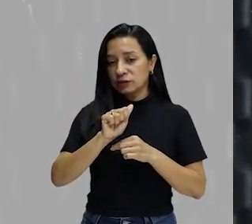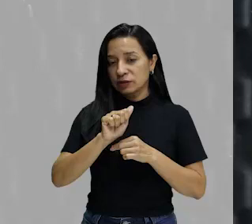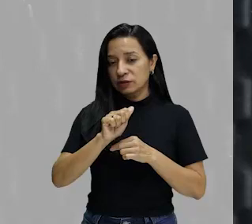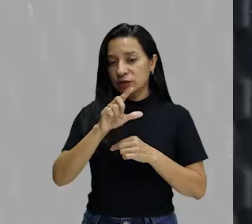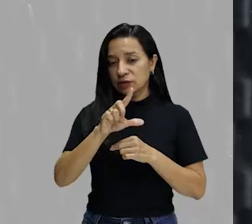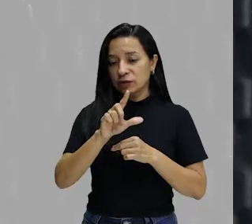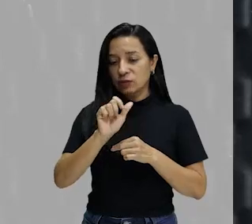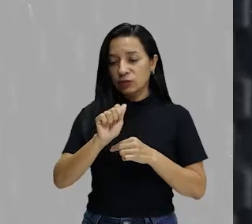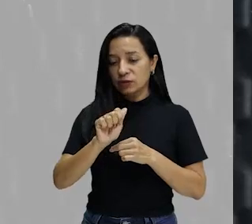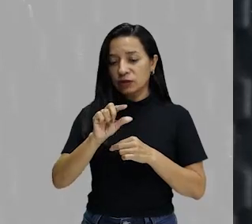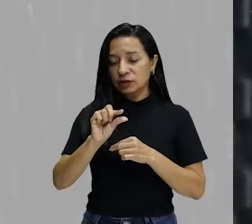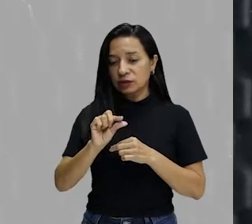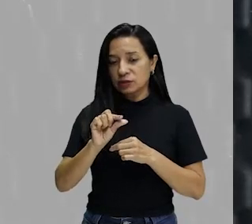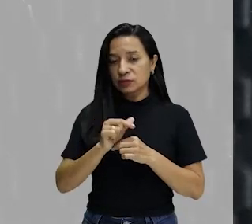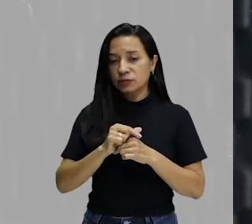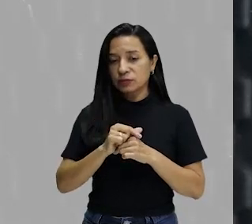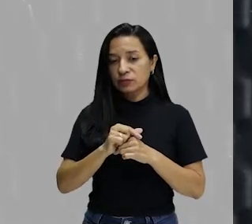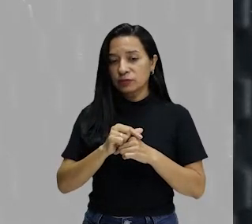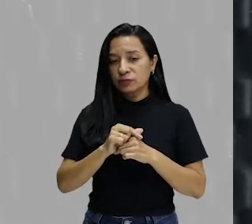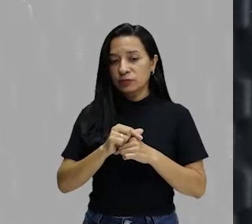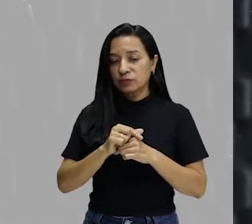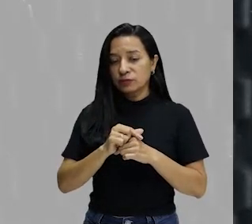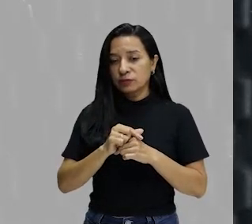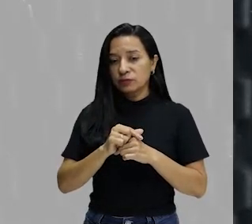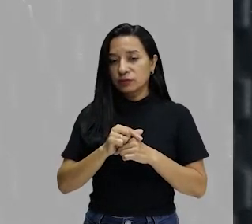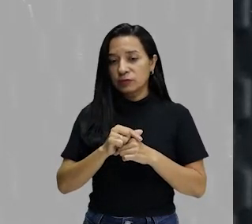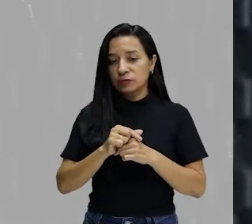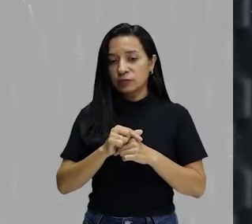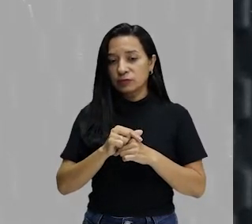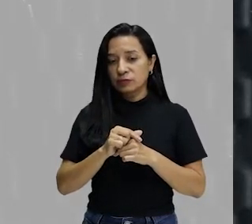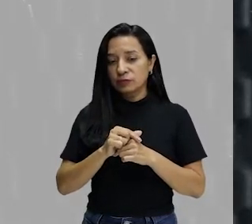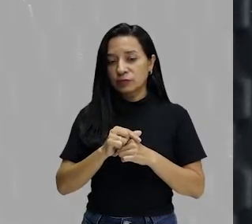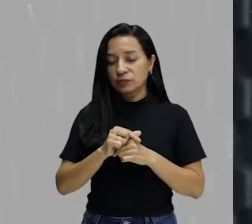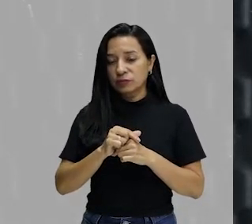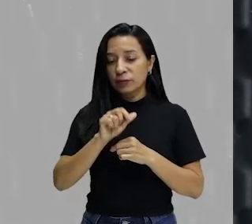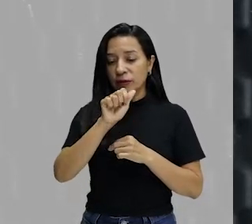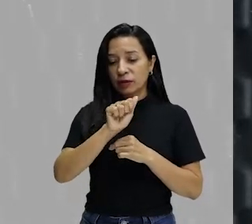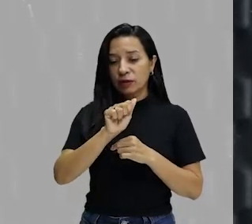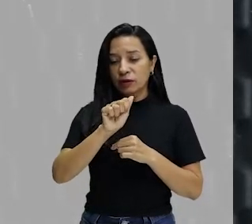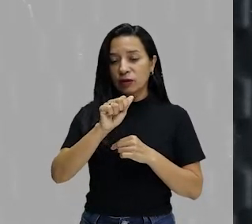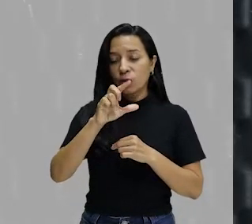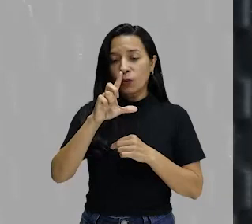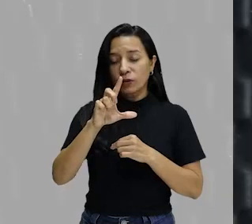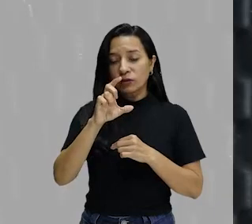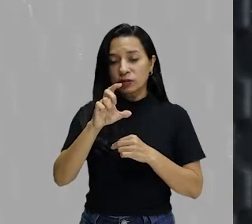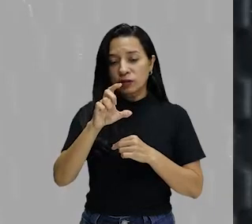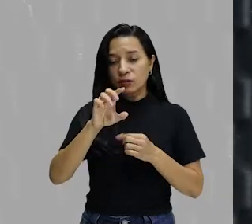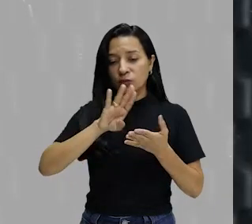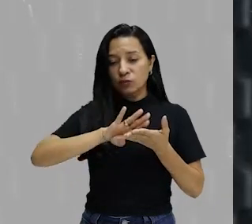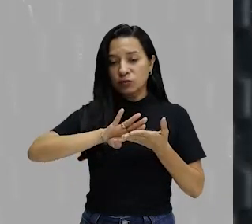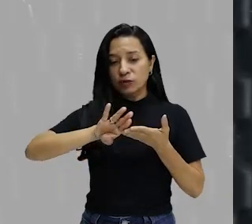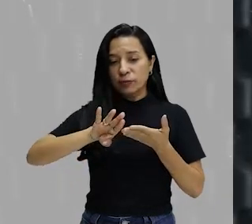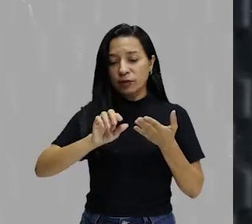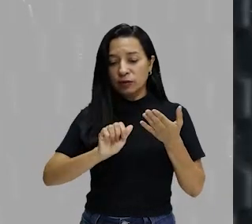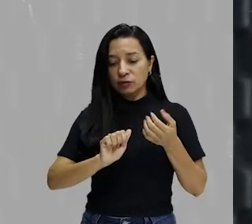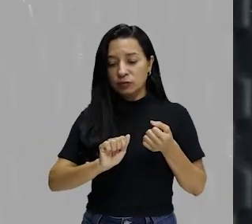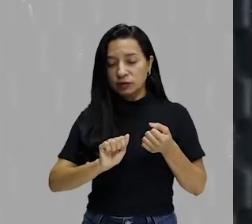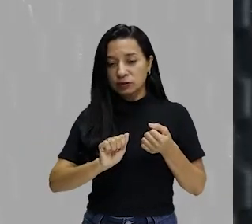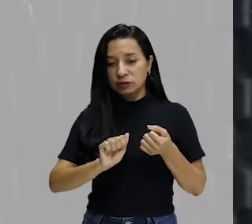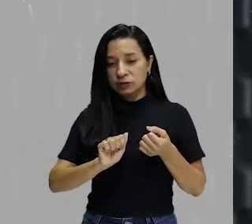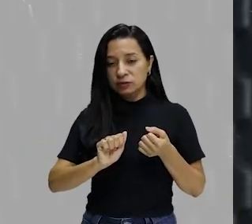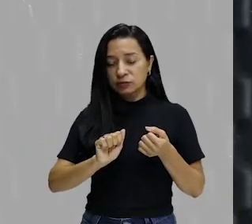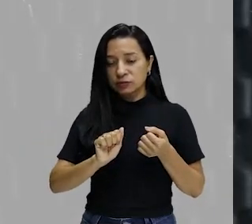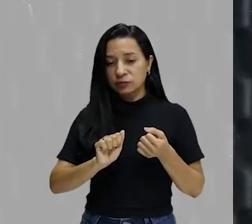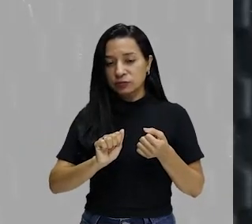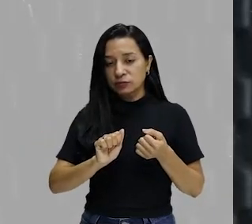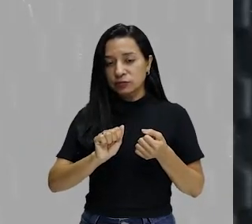aqui. Então, eu vou pegar um Azão e vou separar deste Azinho, ok? Para cada Azão e